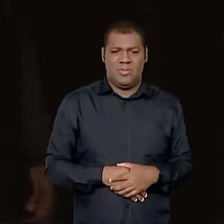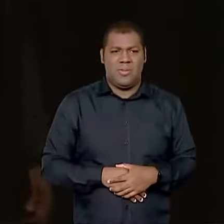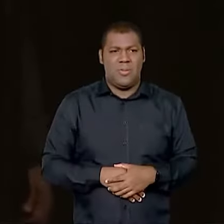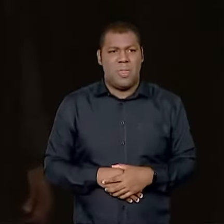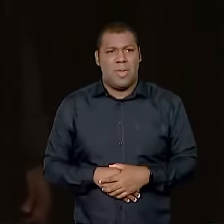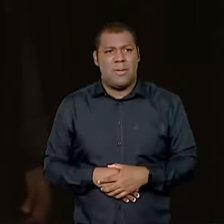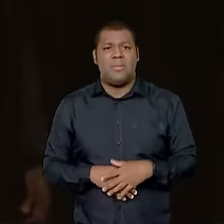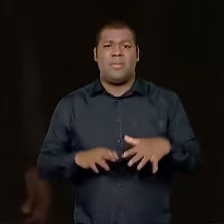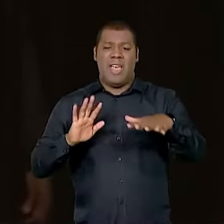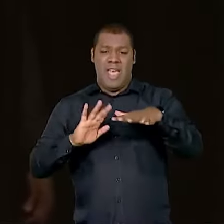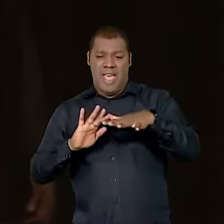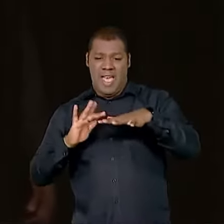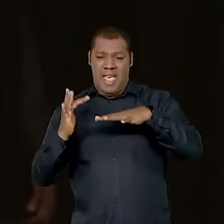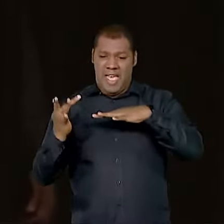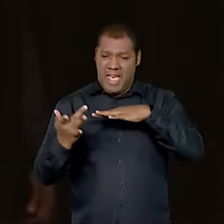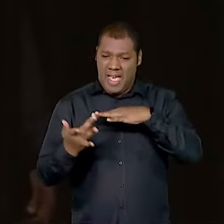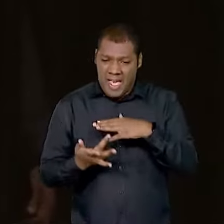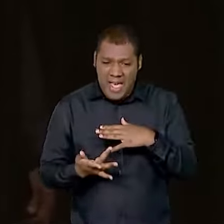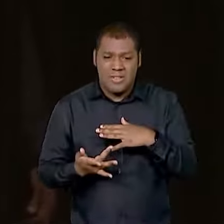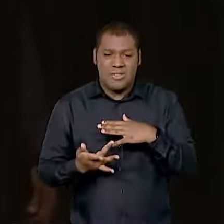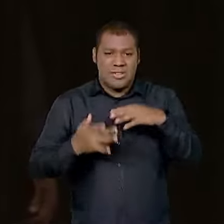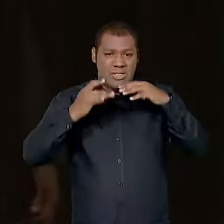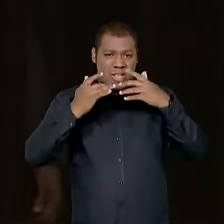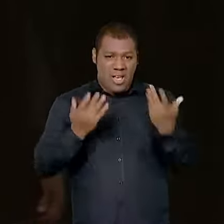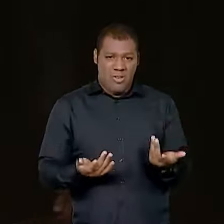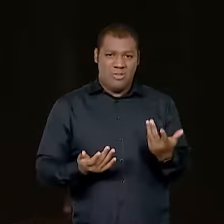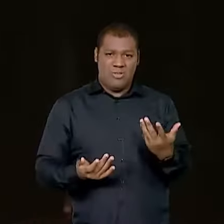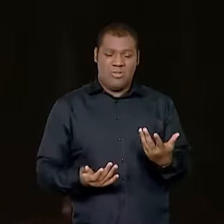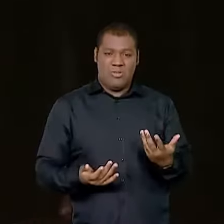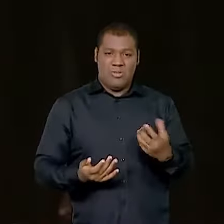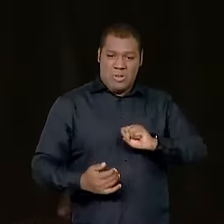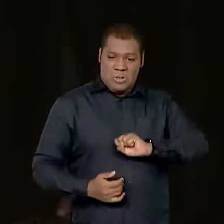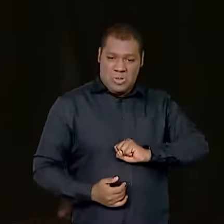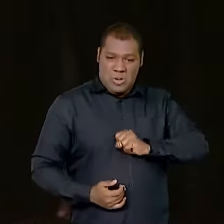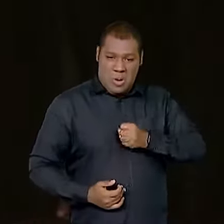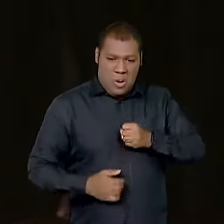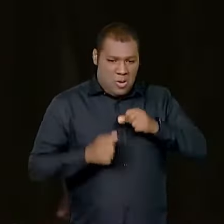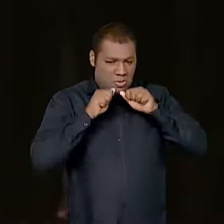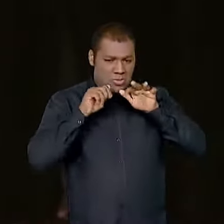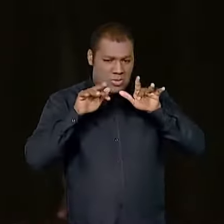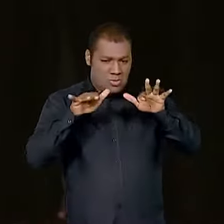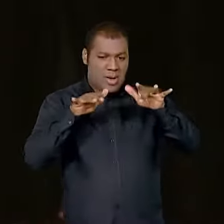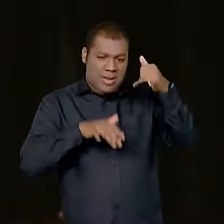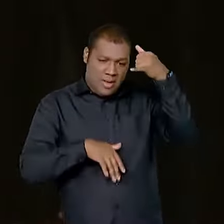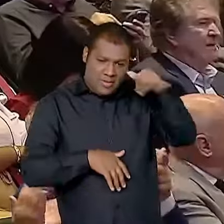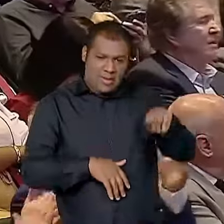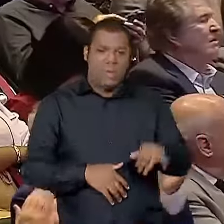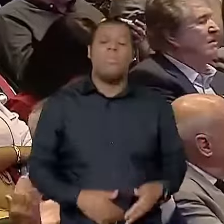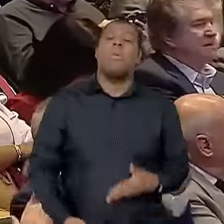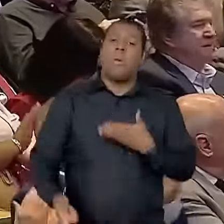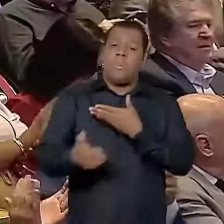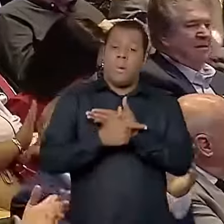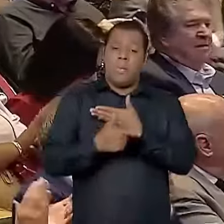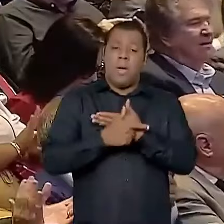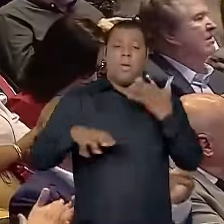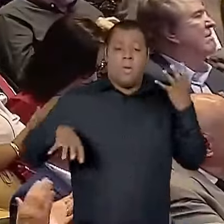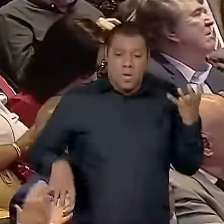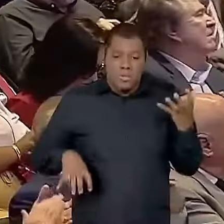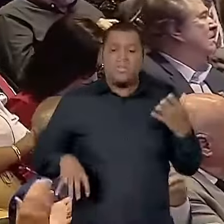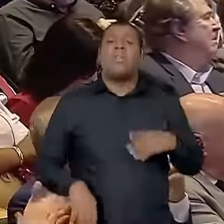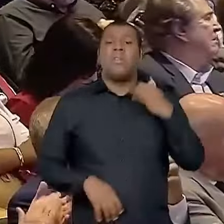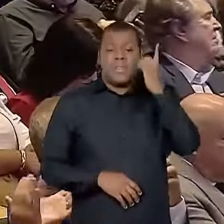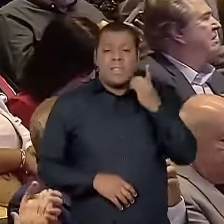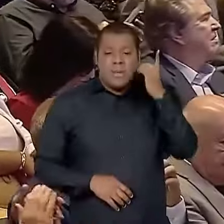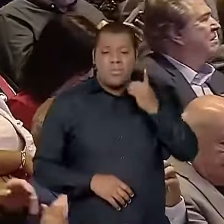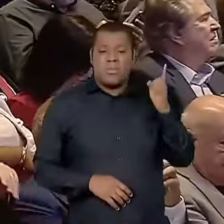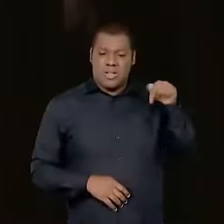nefasto das redes sociais na vida das pessoas, realmente dificultando muito as relações, e esse é um papel do Congresso Nacional, os deputados que estão aqui sabem disso,